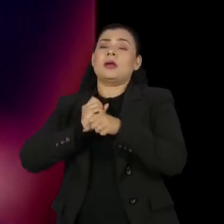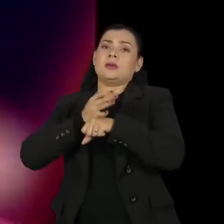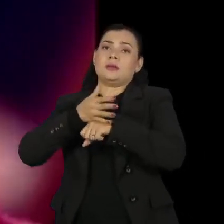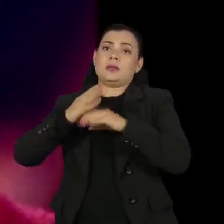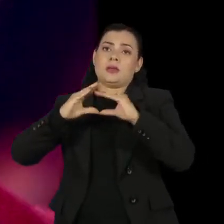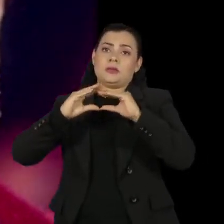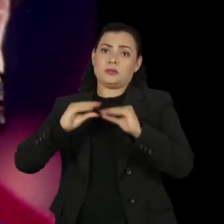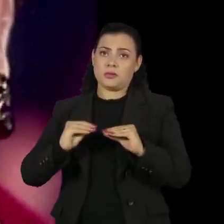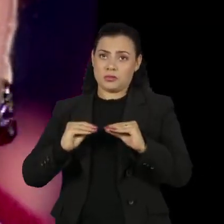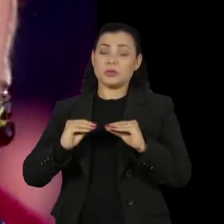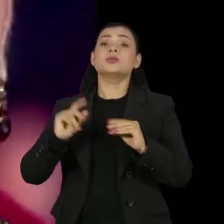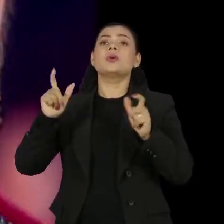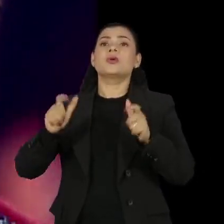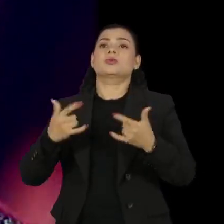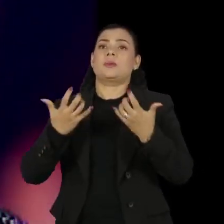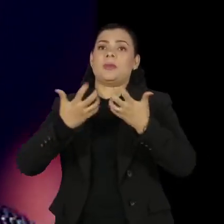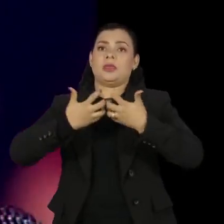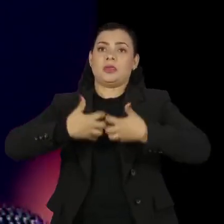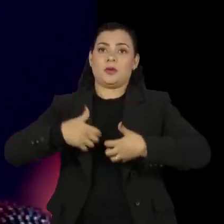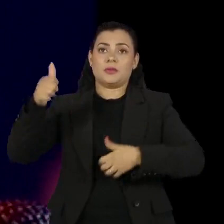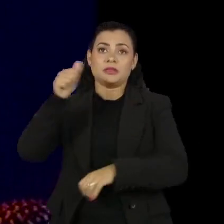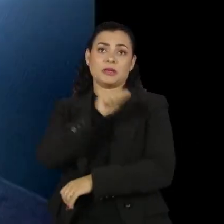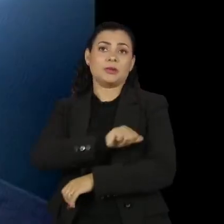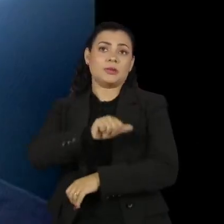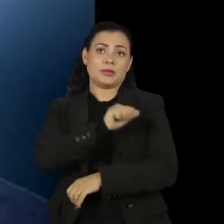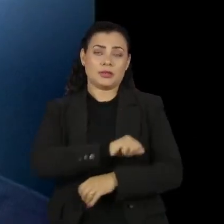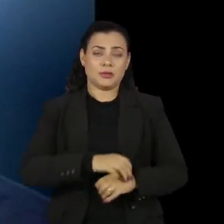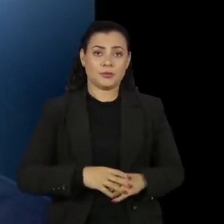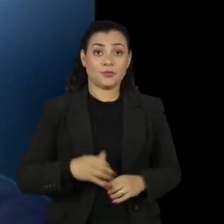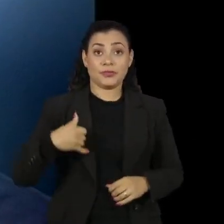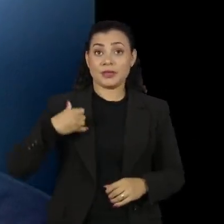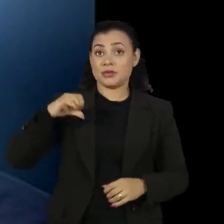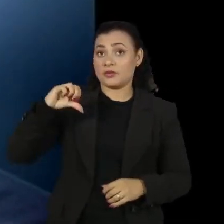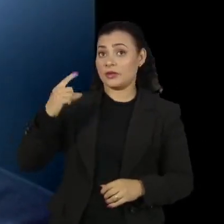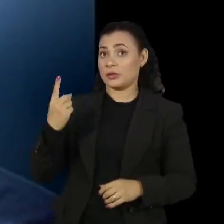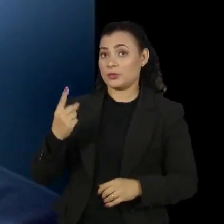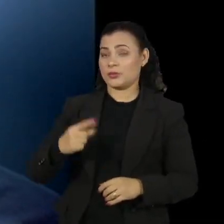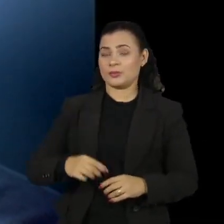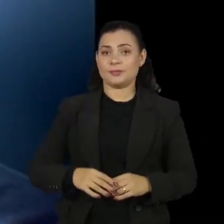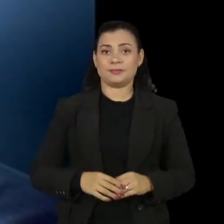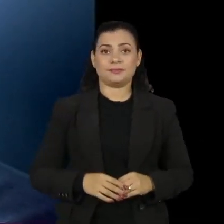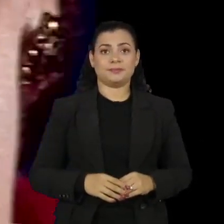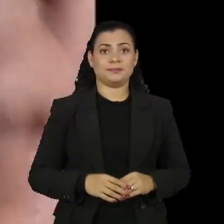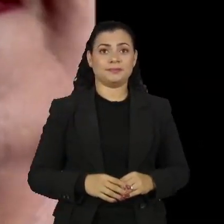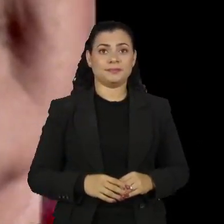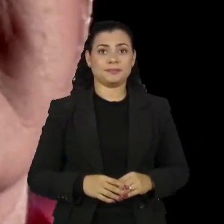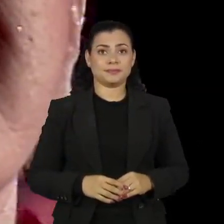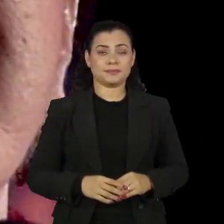Alcides Carneiro, em Petrópolis, no Rio de Janeiro, aos 91 anos.